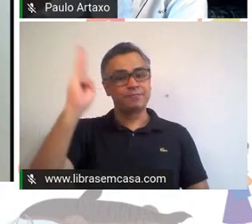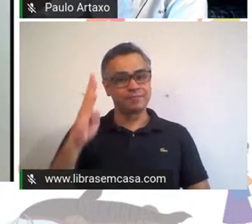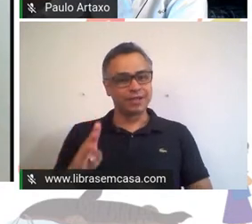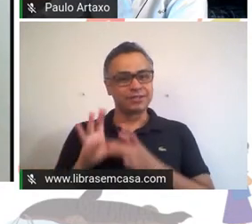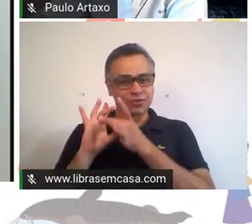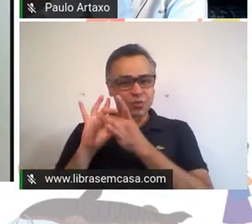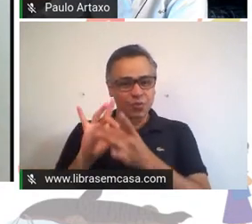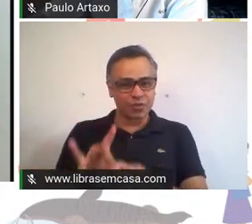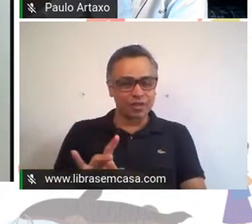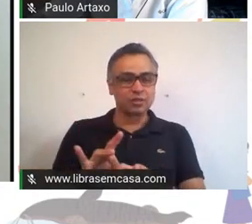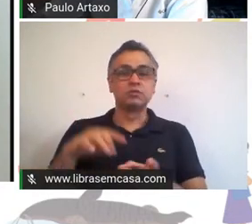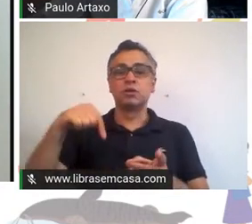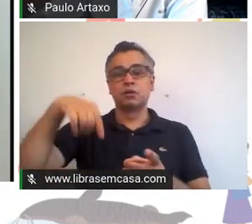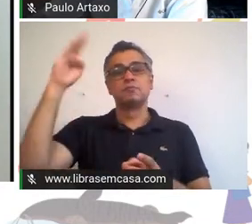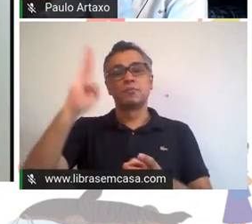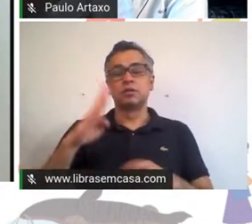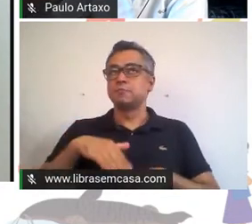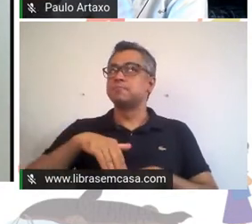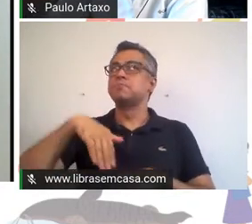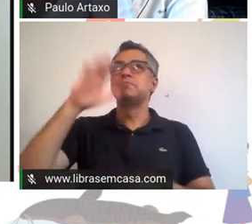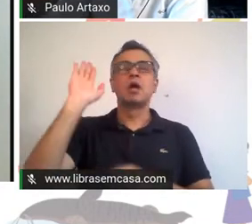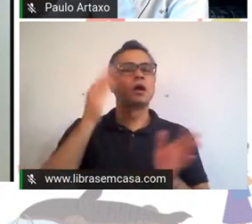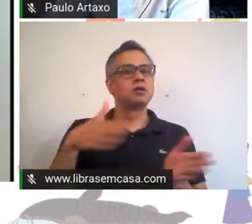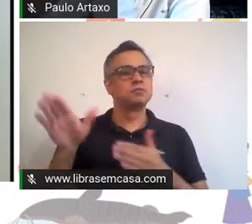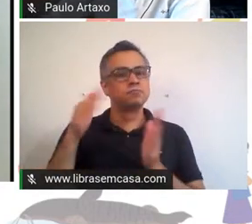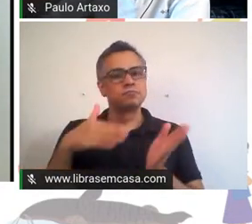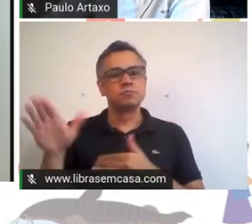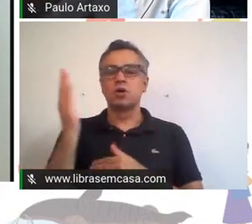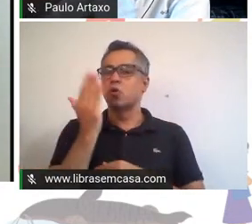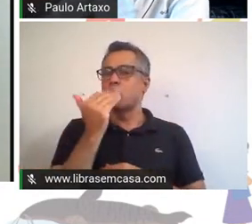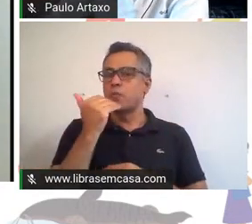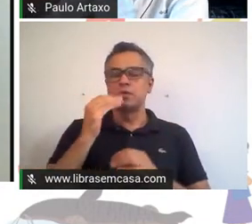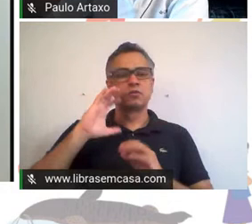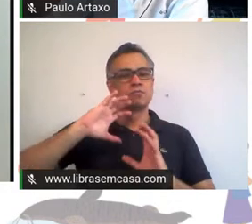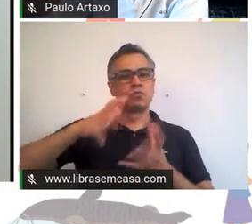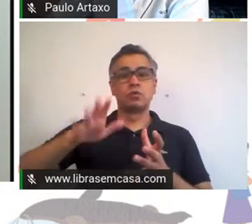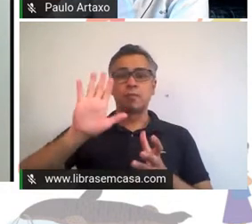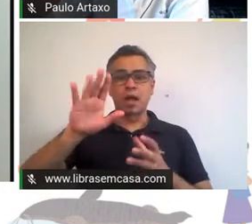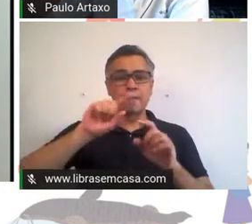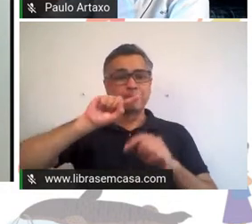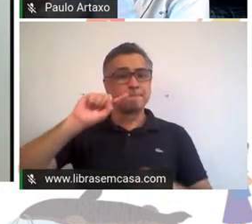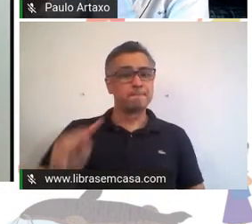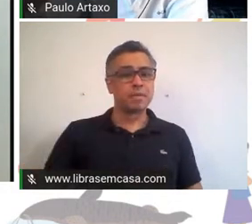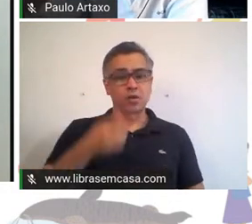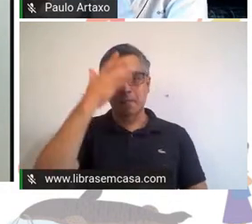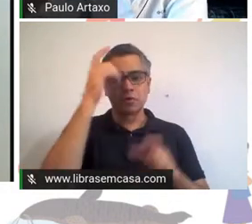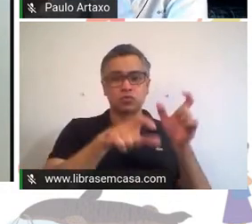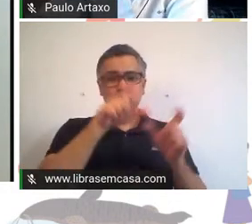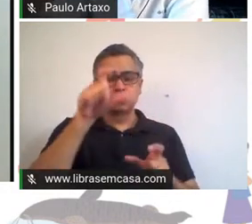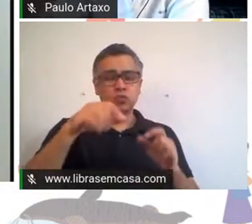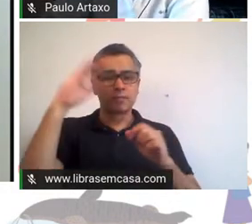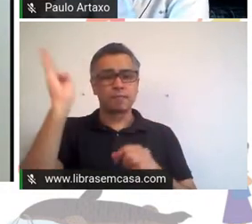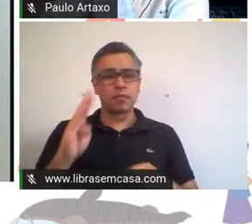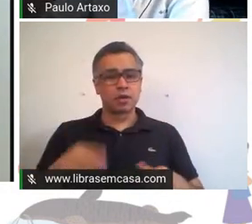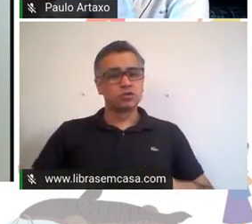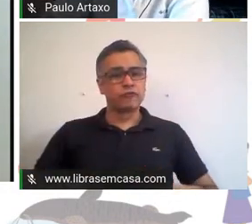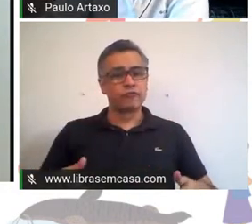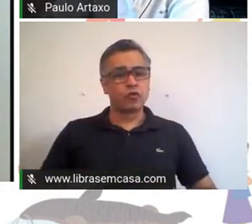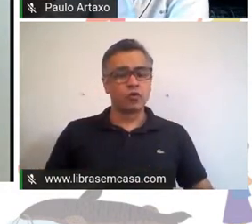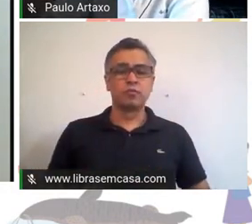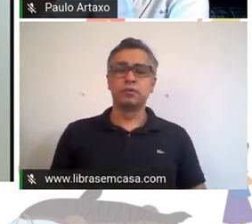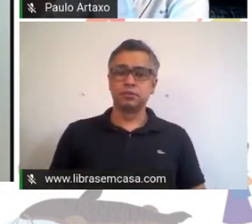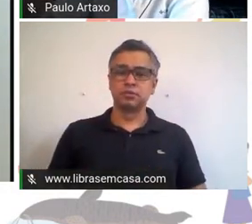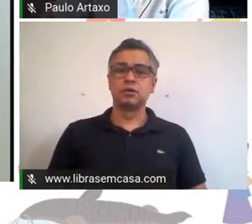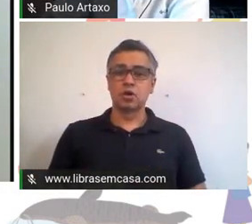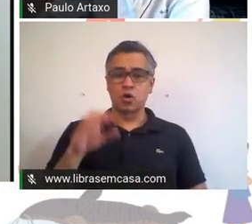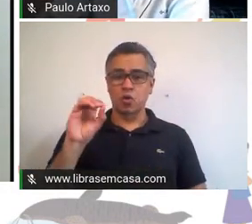Brasil é um dos maiores produtores de alimentos do mundo, mais que milhões de brasileiros passam fome. O país, inclusive, voltou para o mapa da fome das Nações